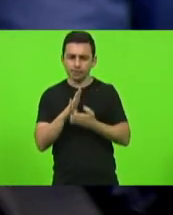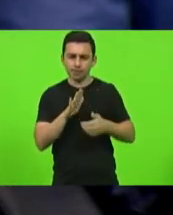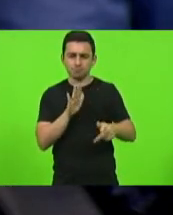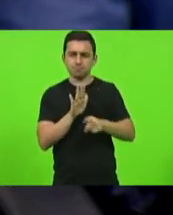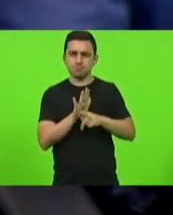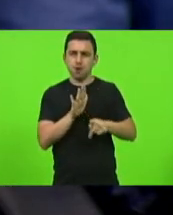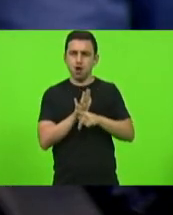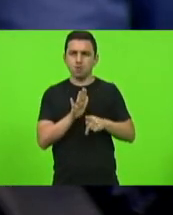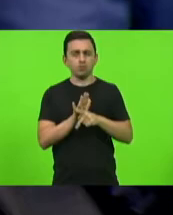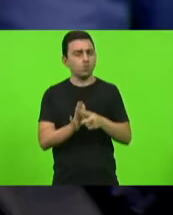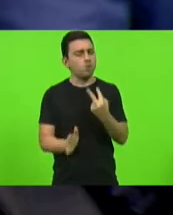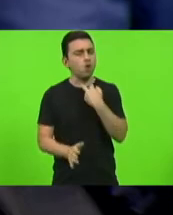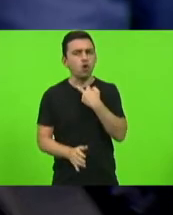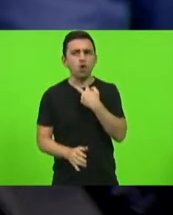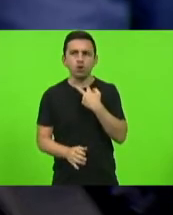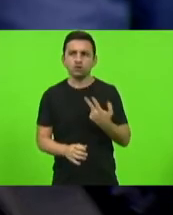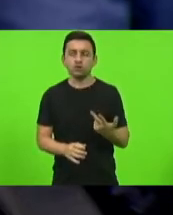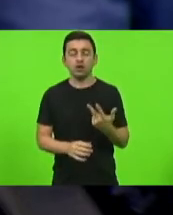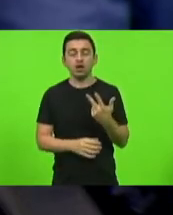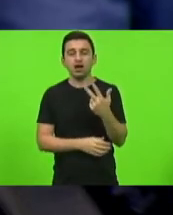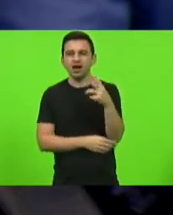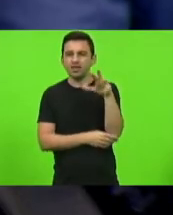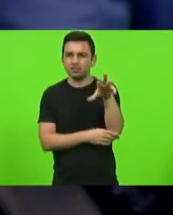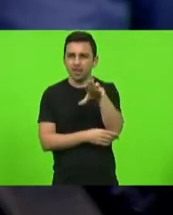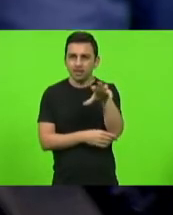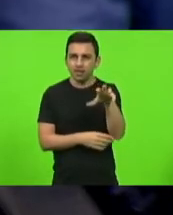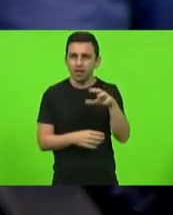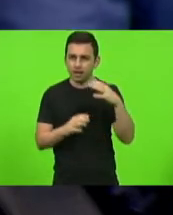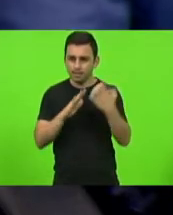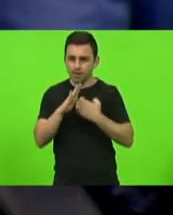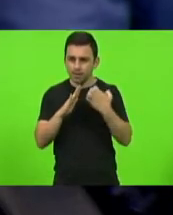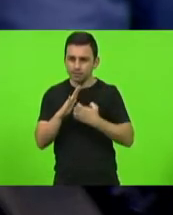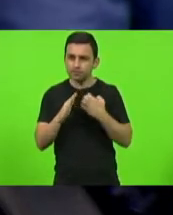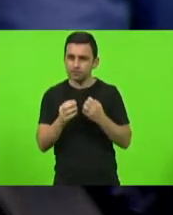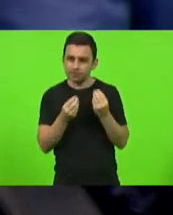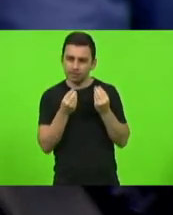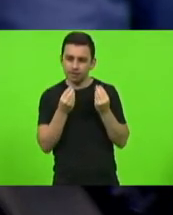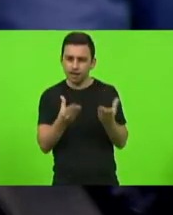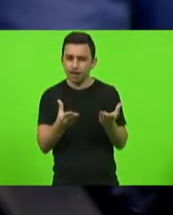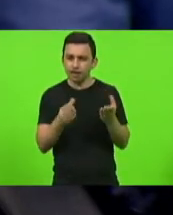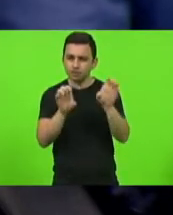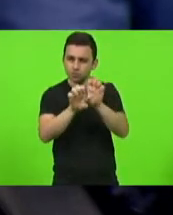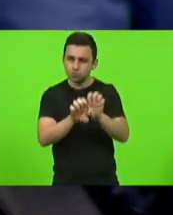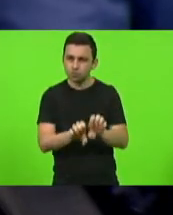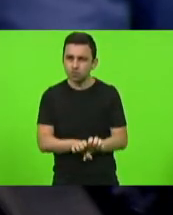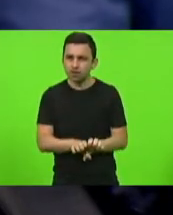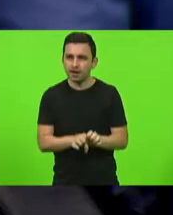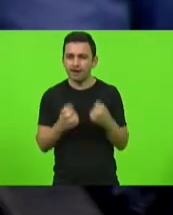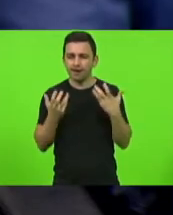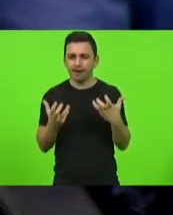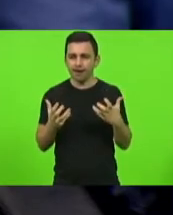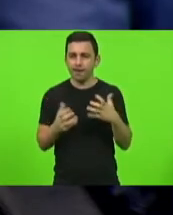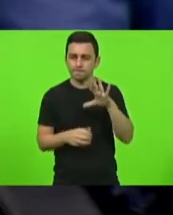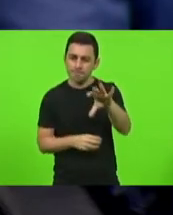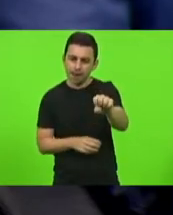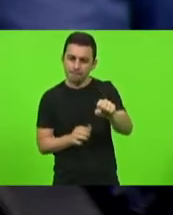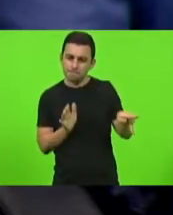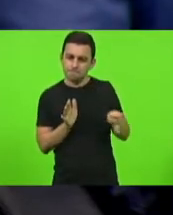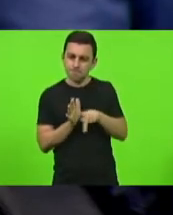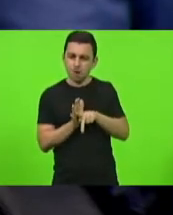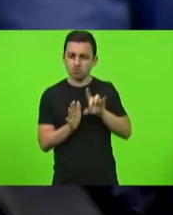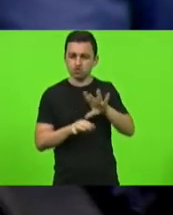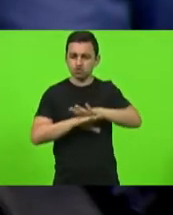o que acontece é que as antenas, as empresas que oferecem essa infraestrutura, elas tentam monopolizar o